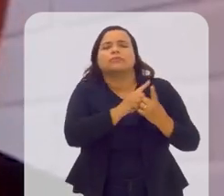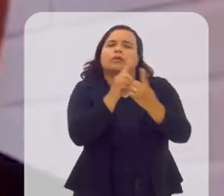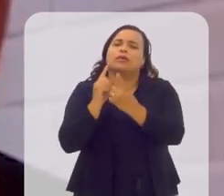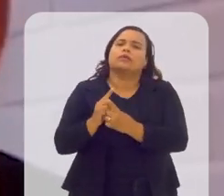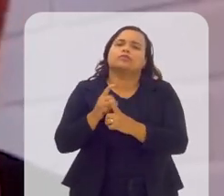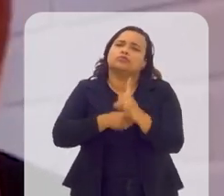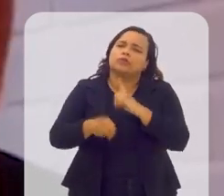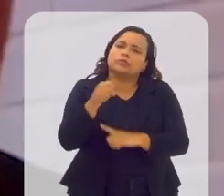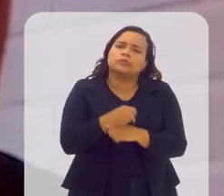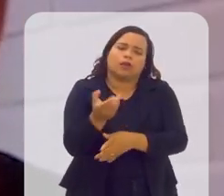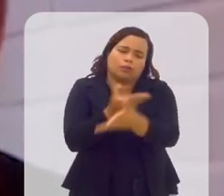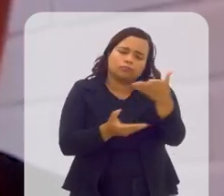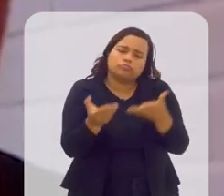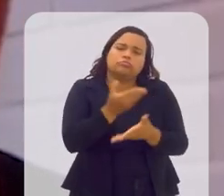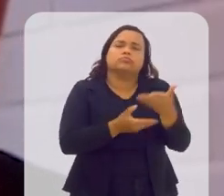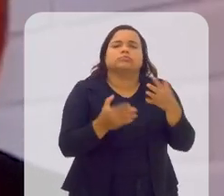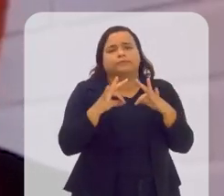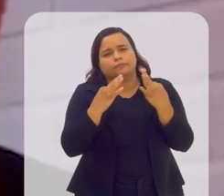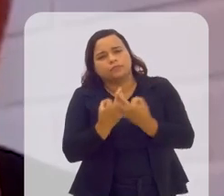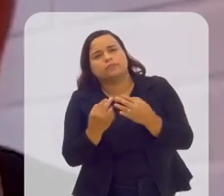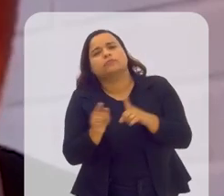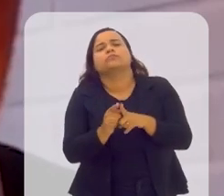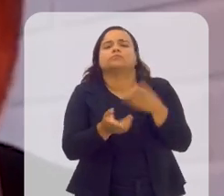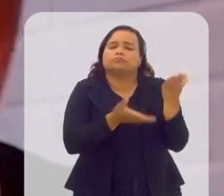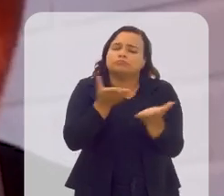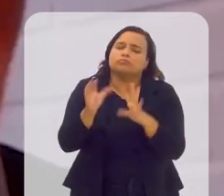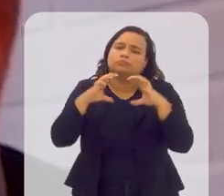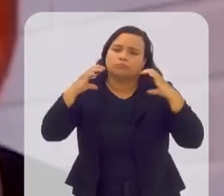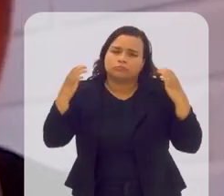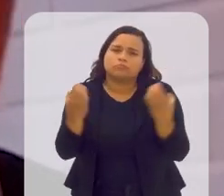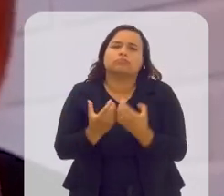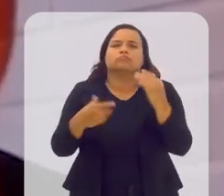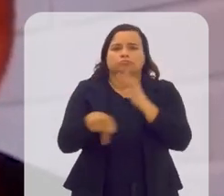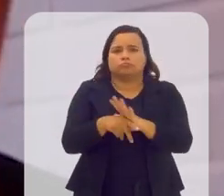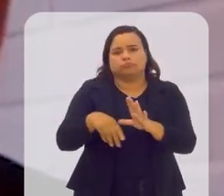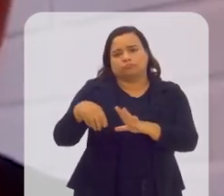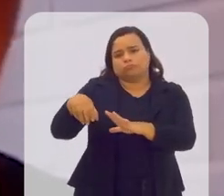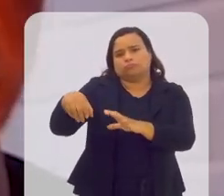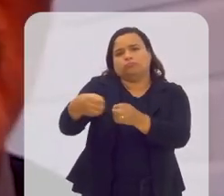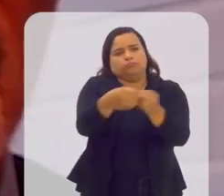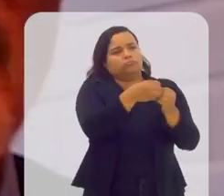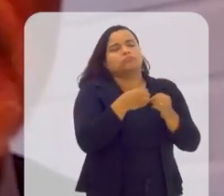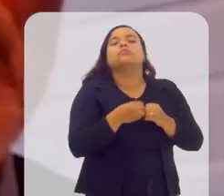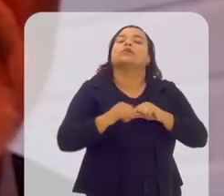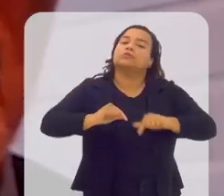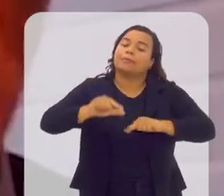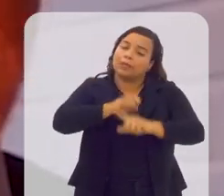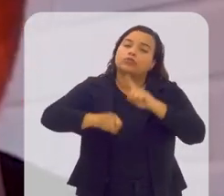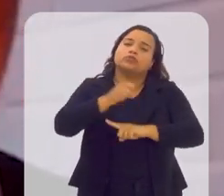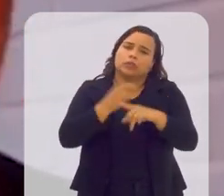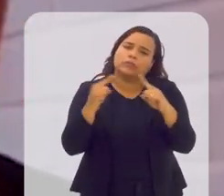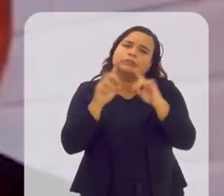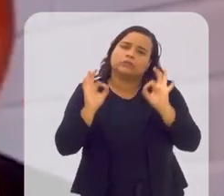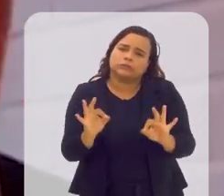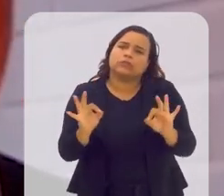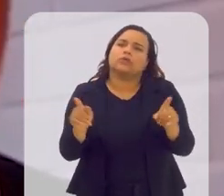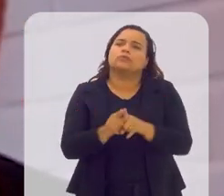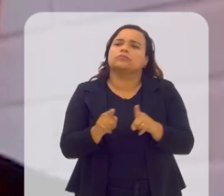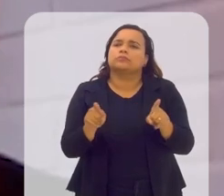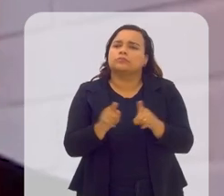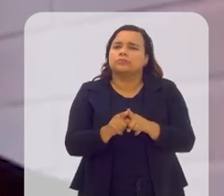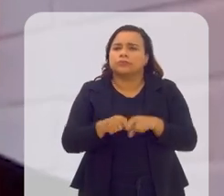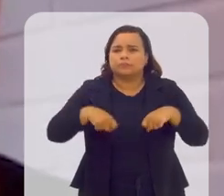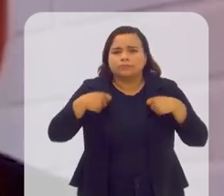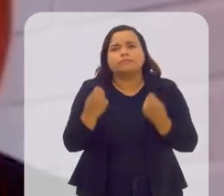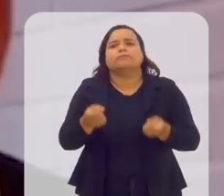socialmente aos trabalhadores, familiares, também a comunidade no entorno das unidades, quer dizer, todo um trabalho social e de